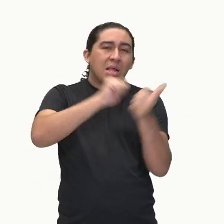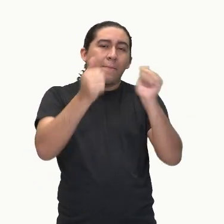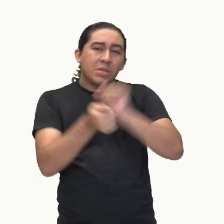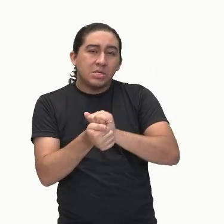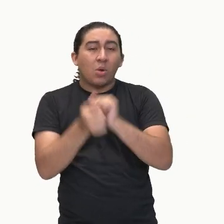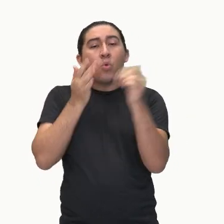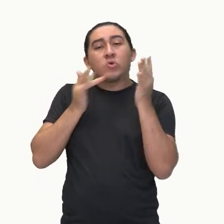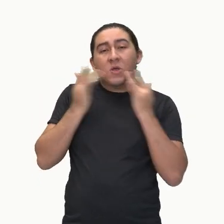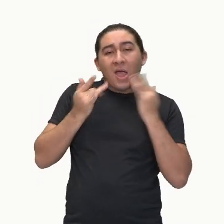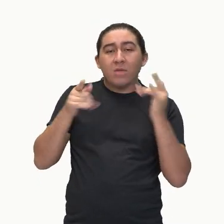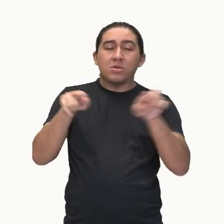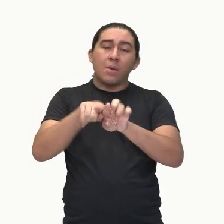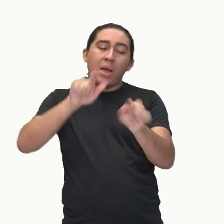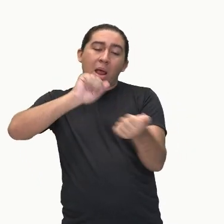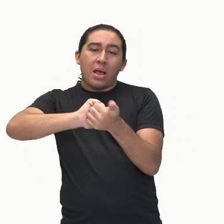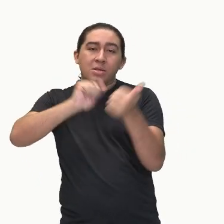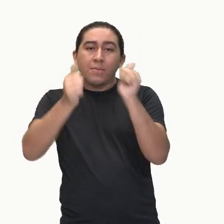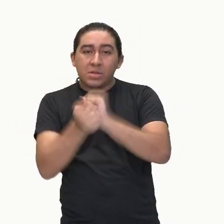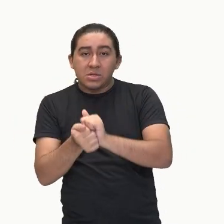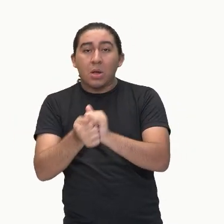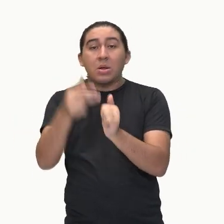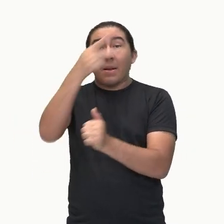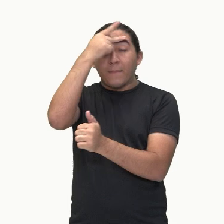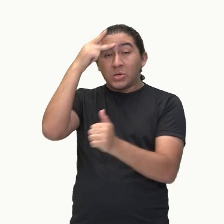do coreógrafo, passa pela